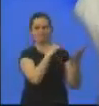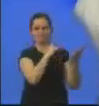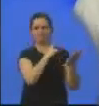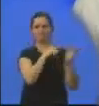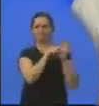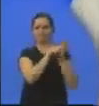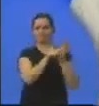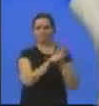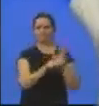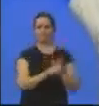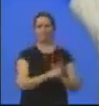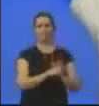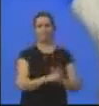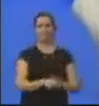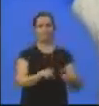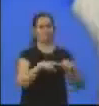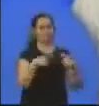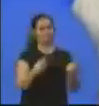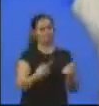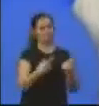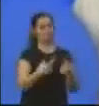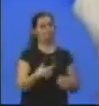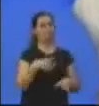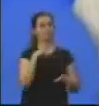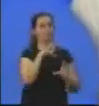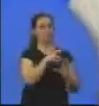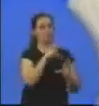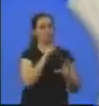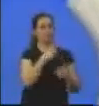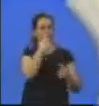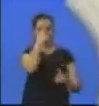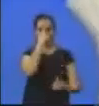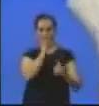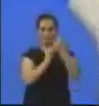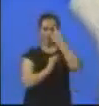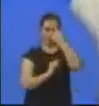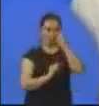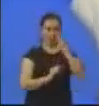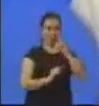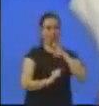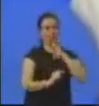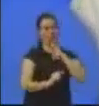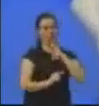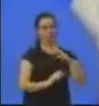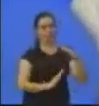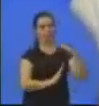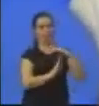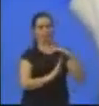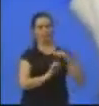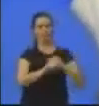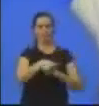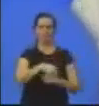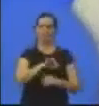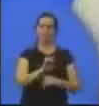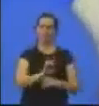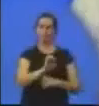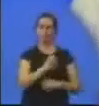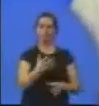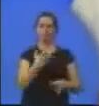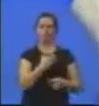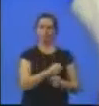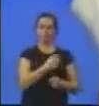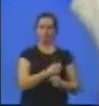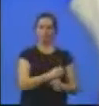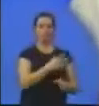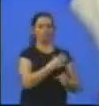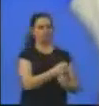essas propriedades. Então, pegue as propriedades se tiver alguma dúvida. Então, reparou que é limite da soma, é um limite para cada um. Calculei o